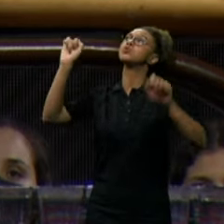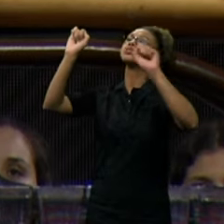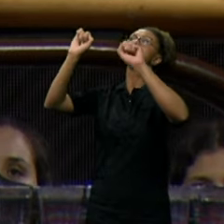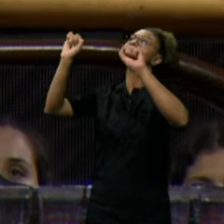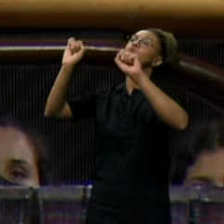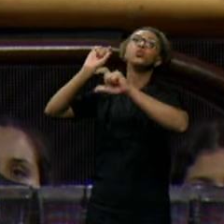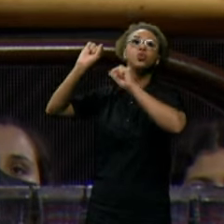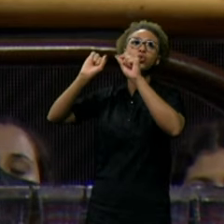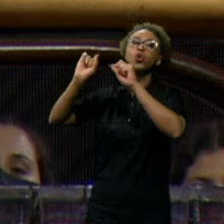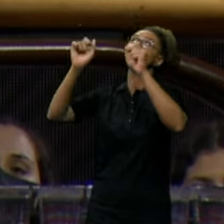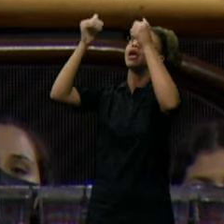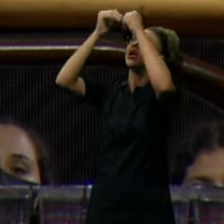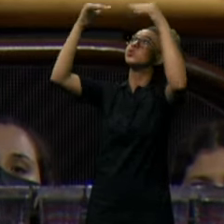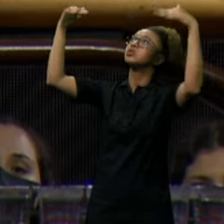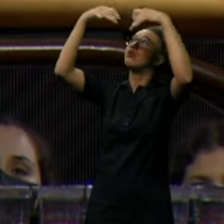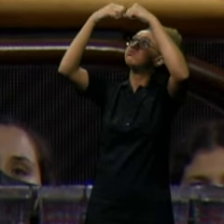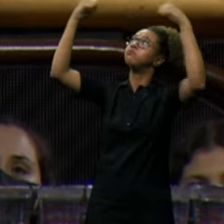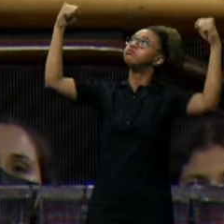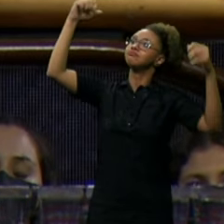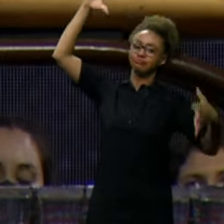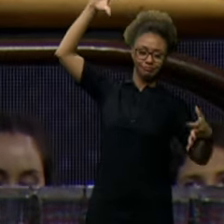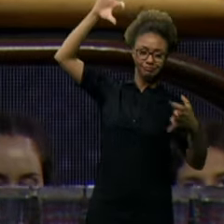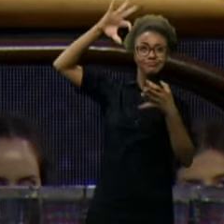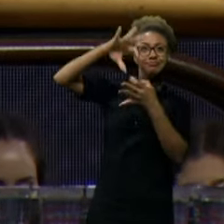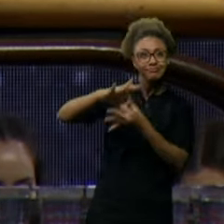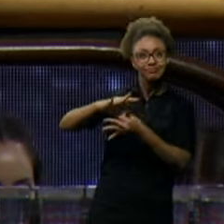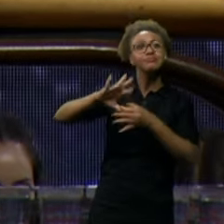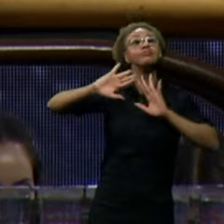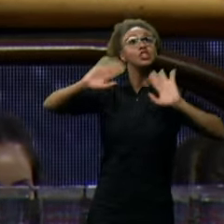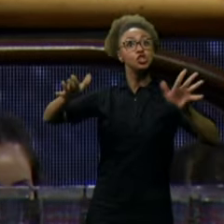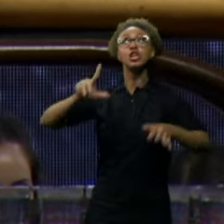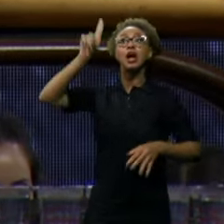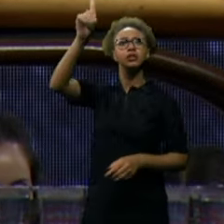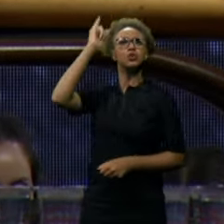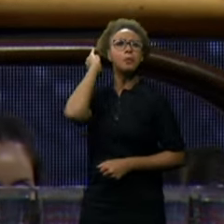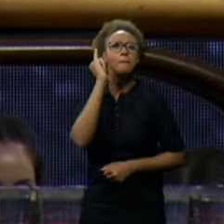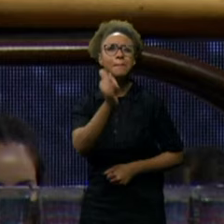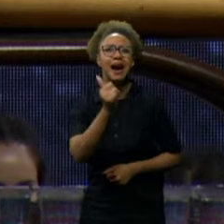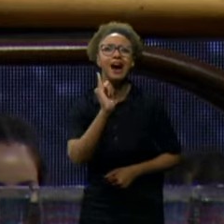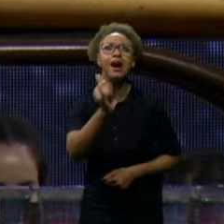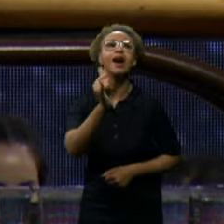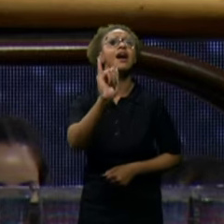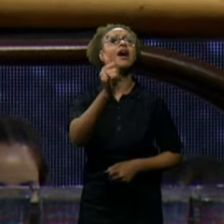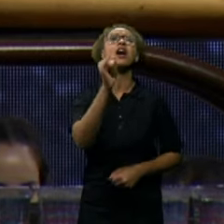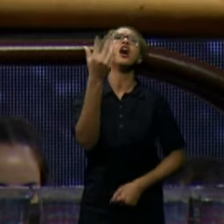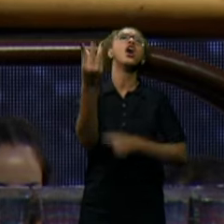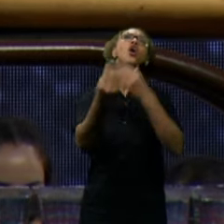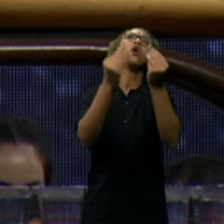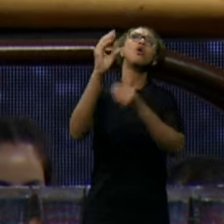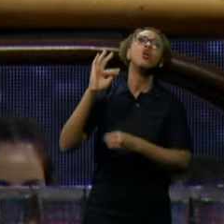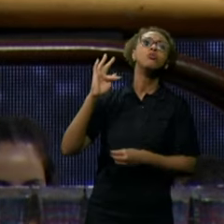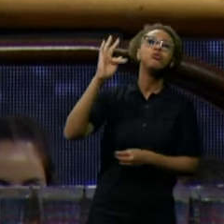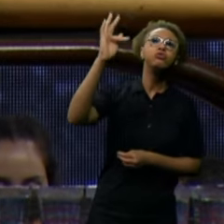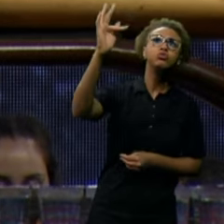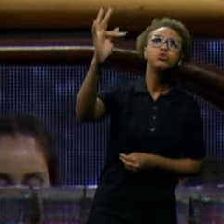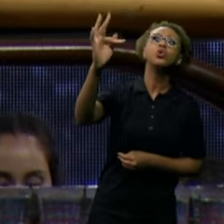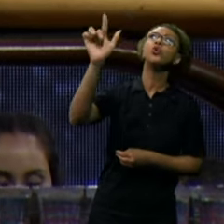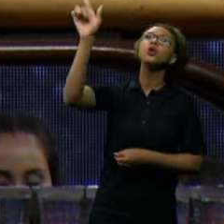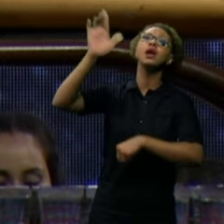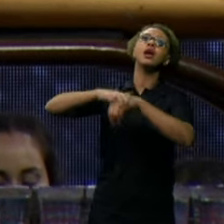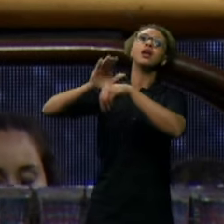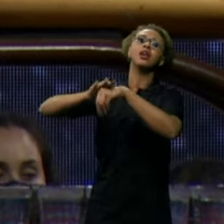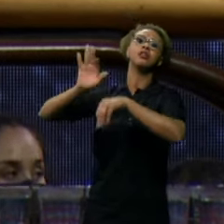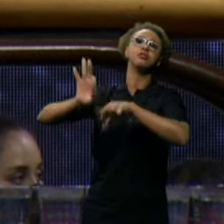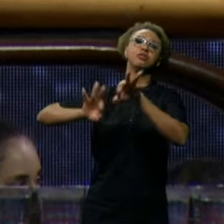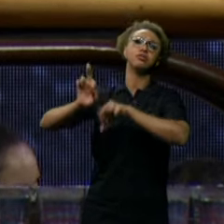Terra através desse lugar que e ele tem comunicado verdades acerca do futuro e acerca daquilo que ele